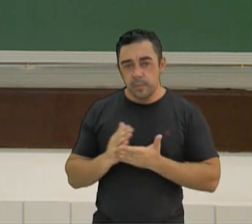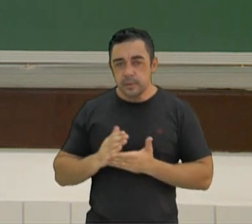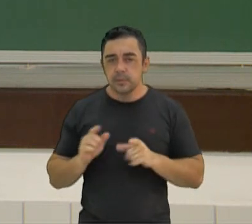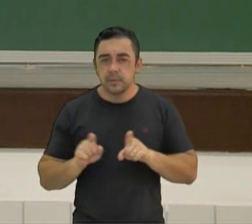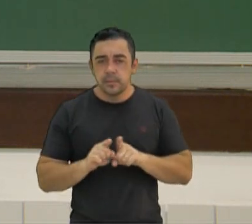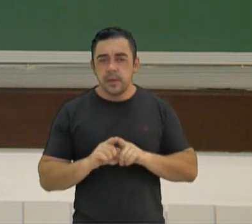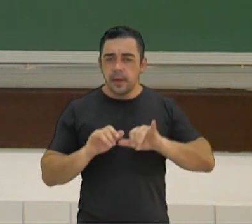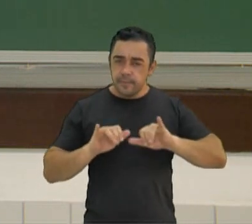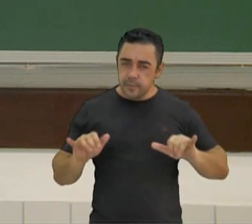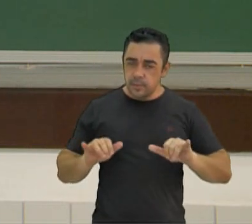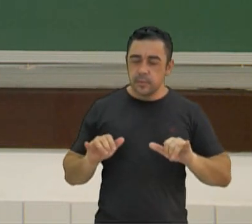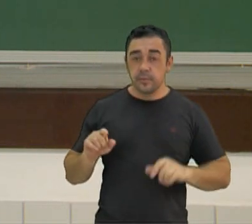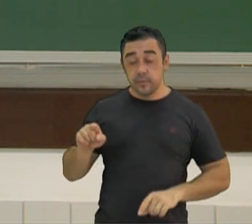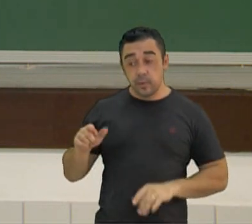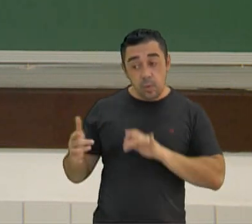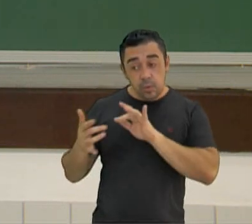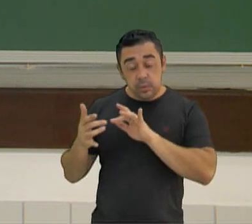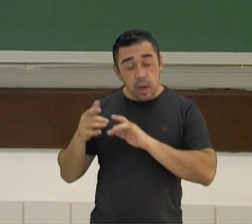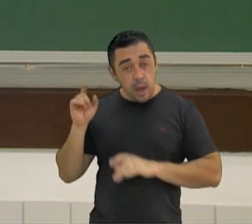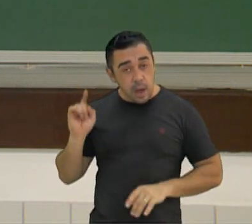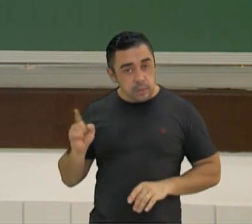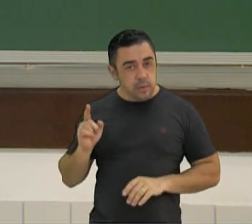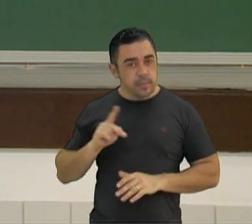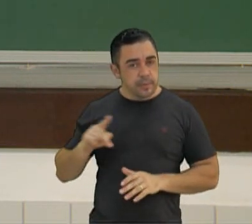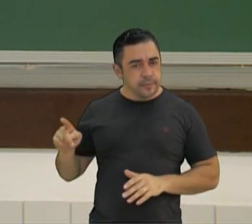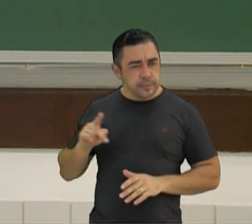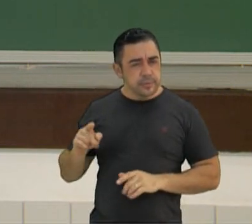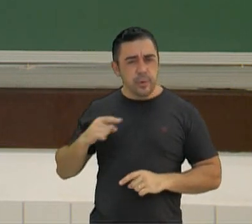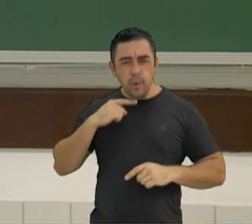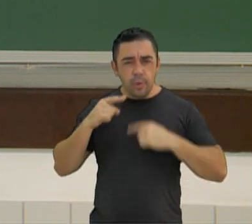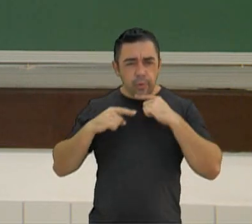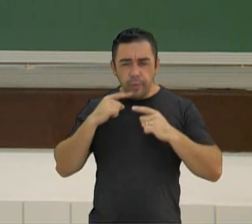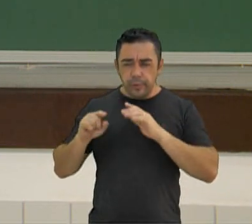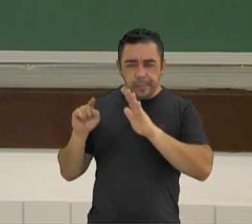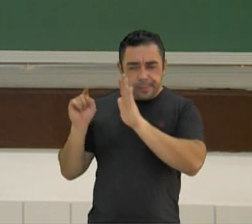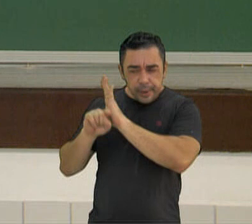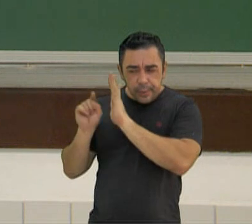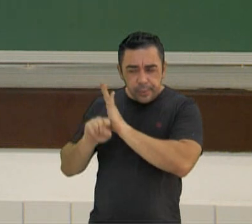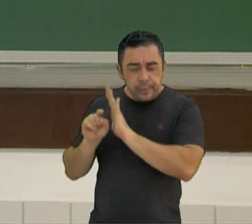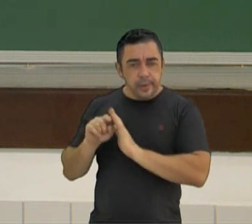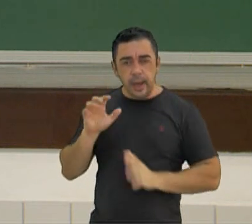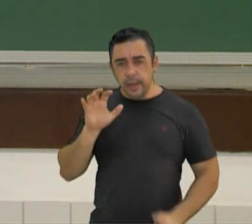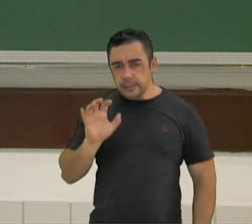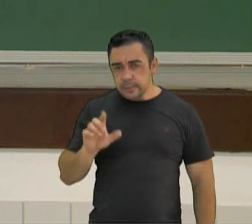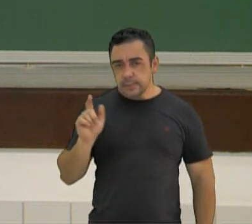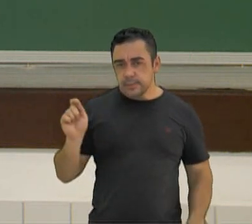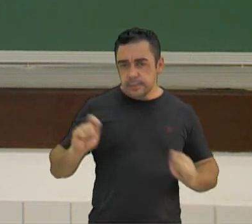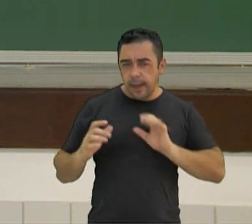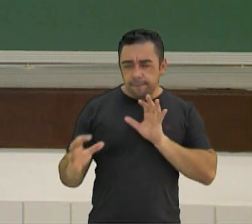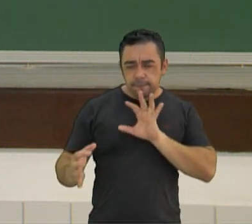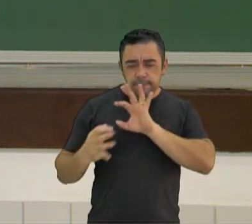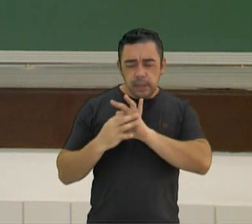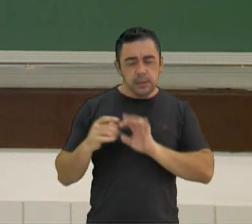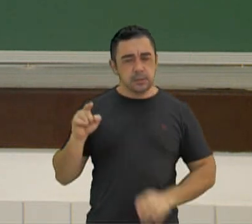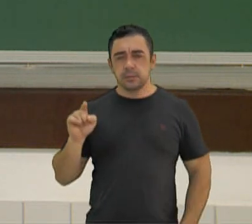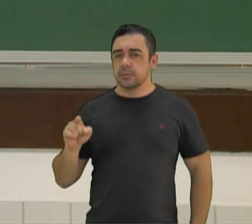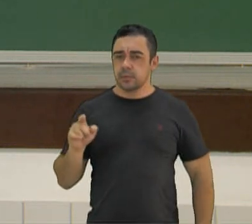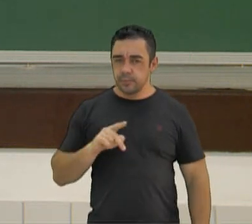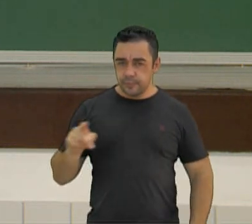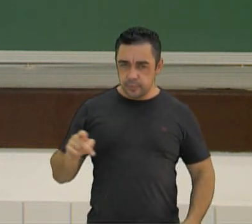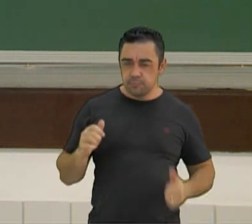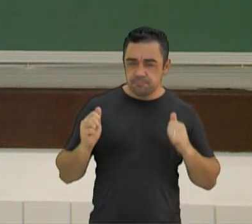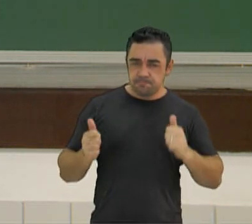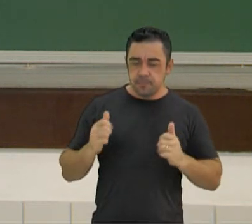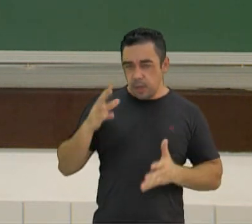recadinhos básicos, entre em contato com o seu professor, esclareça dúvidas sempre, porque assim você estabelece um elo e assimila melhor o conteúdo.